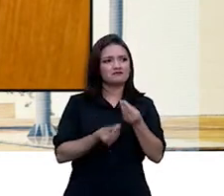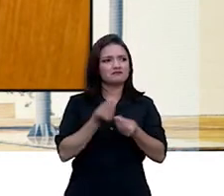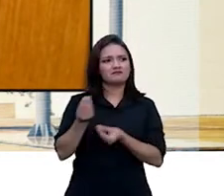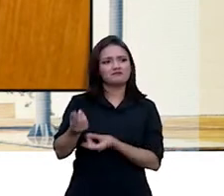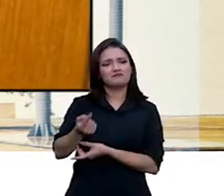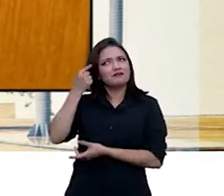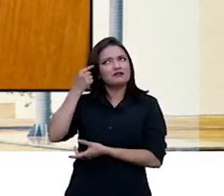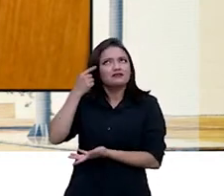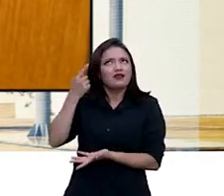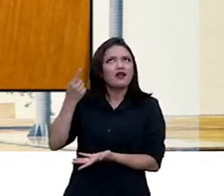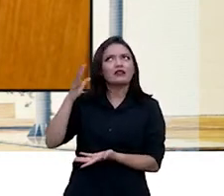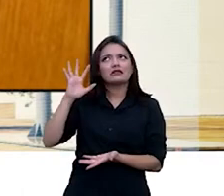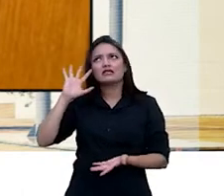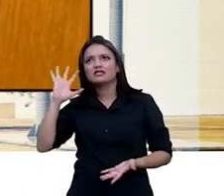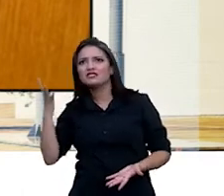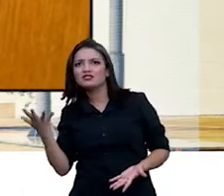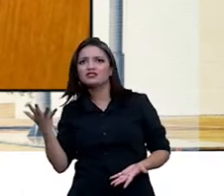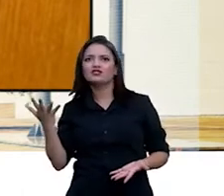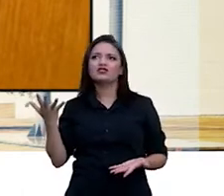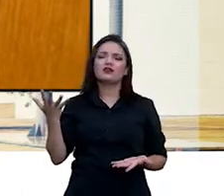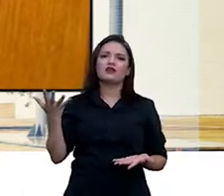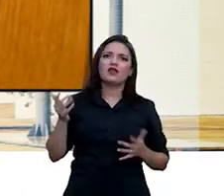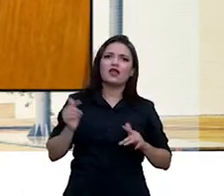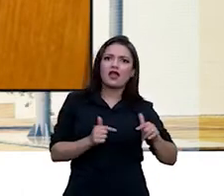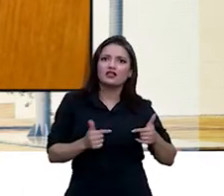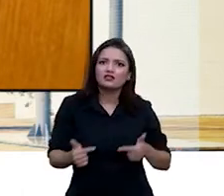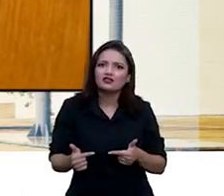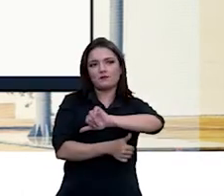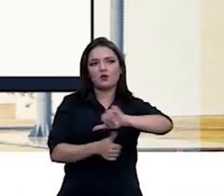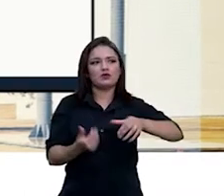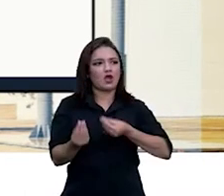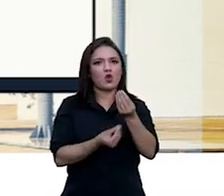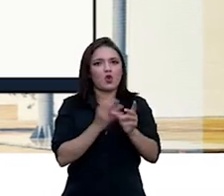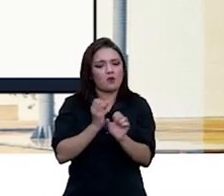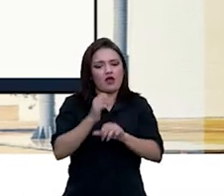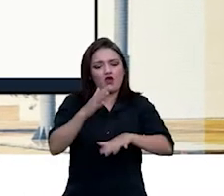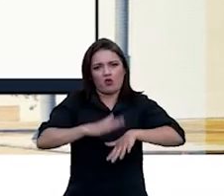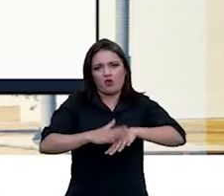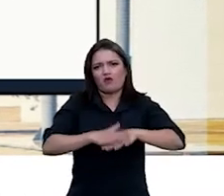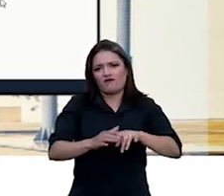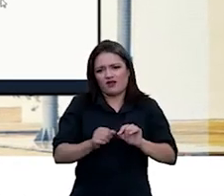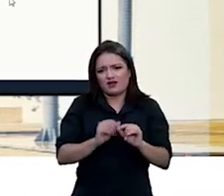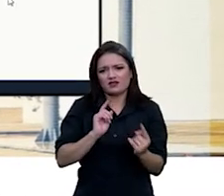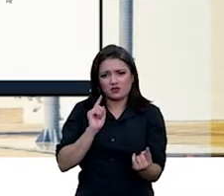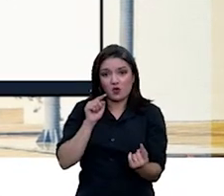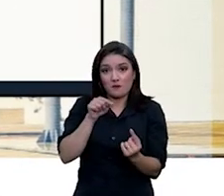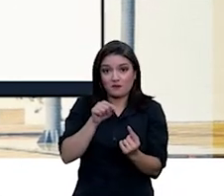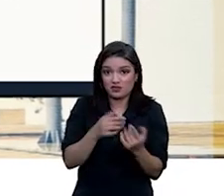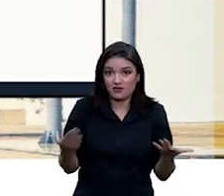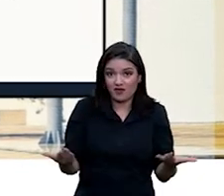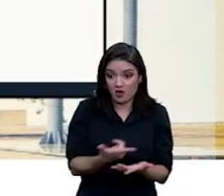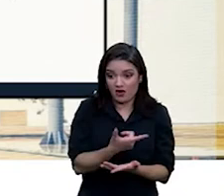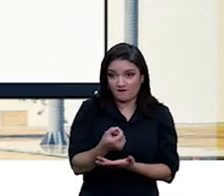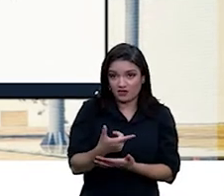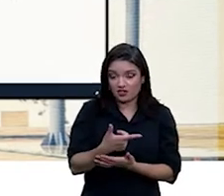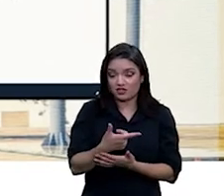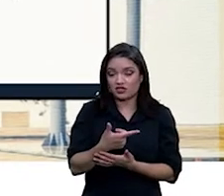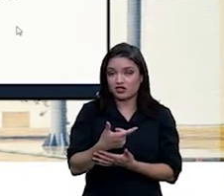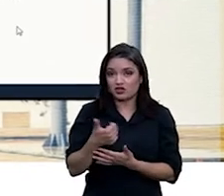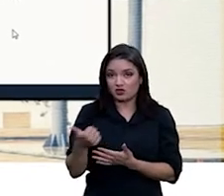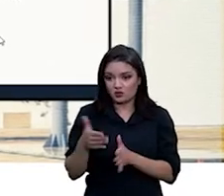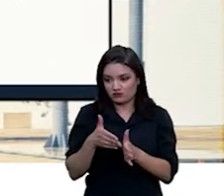uma prestação jurisdicional mais ágil e eficiente os objetivos estratégicos foram definidos